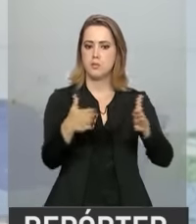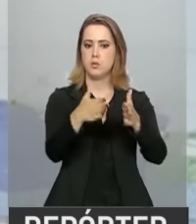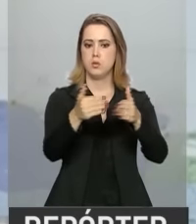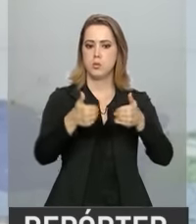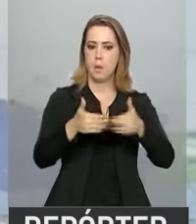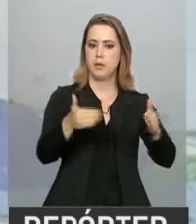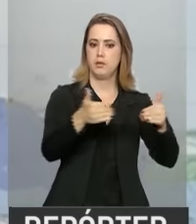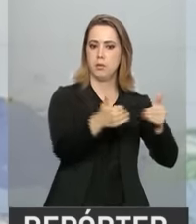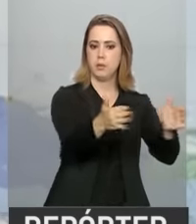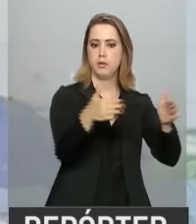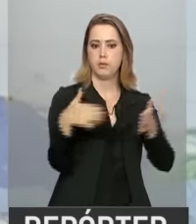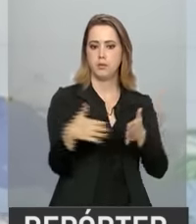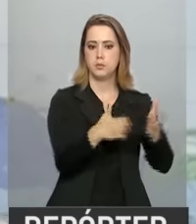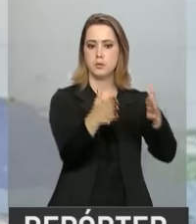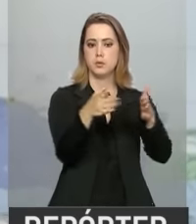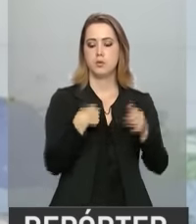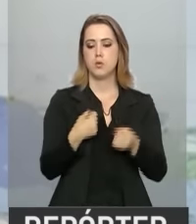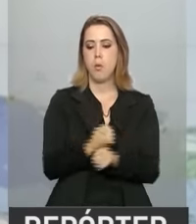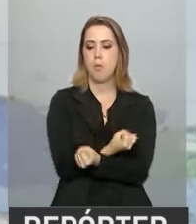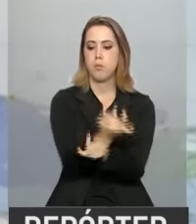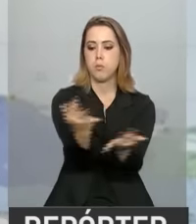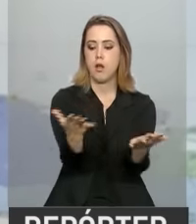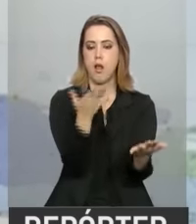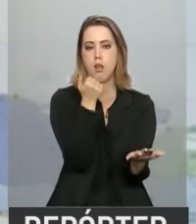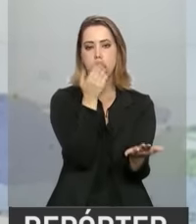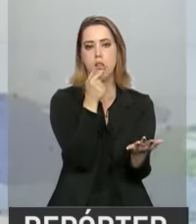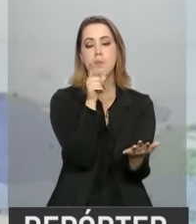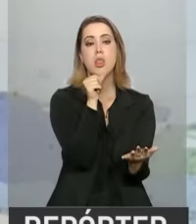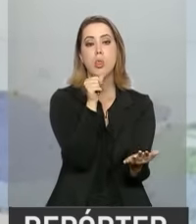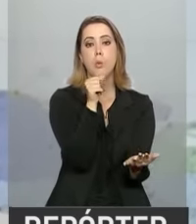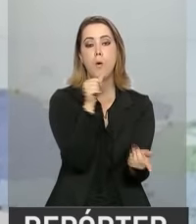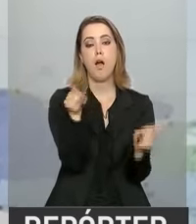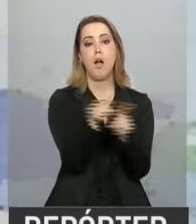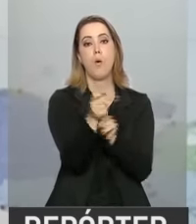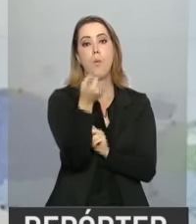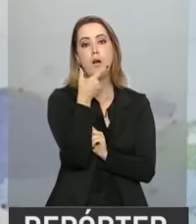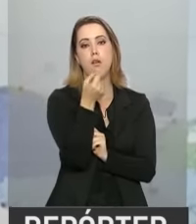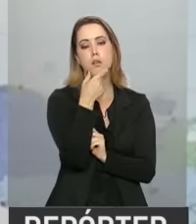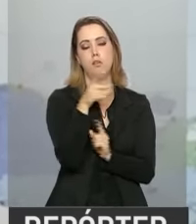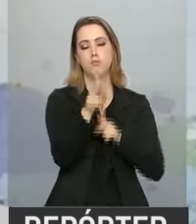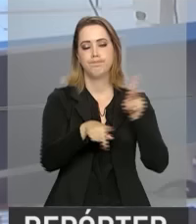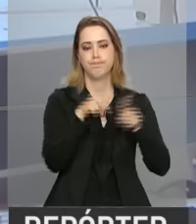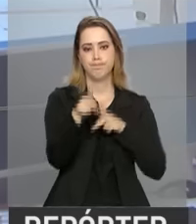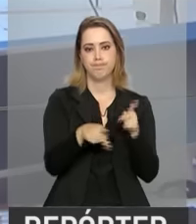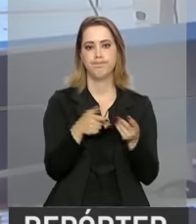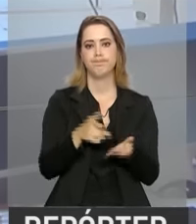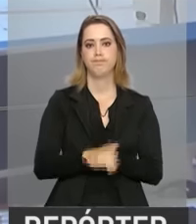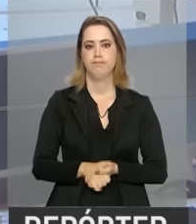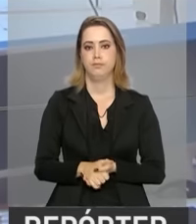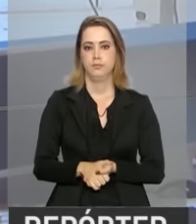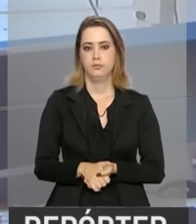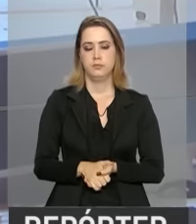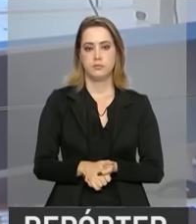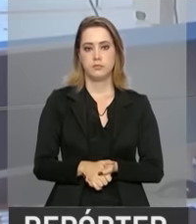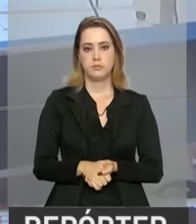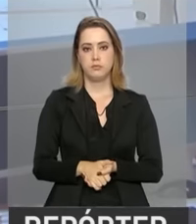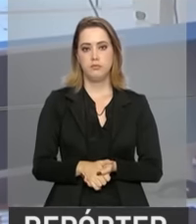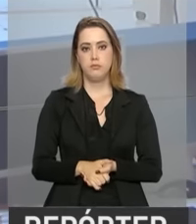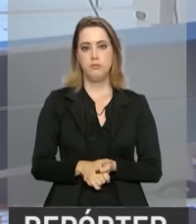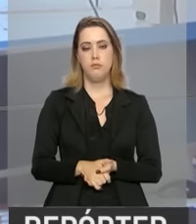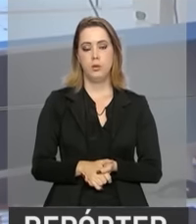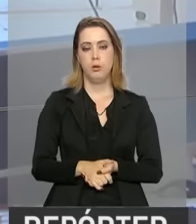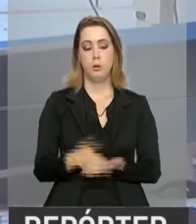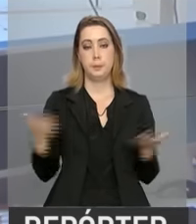e distribuindo alimentos, água e remédio para a população atingida. E aqui no Brasil